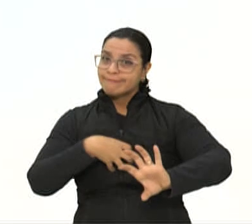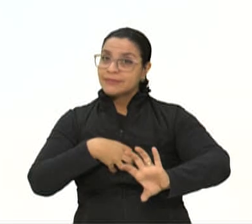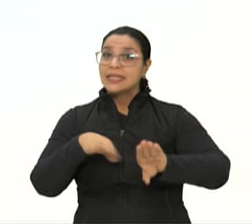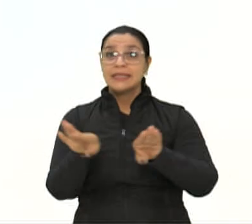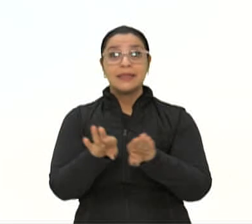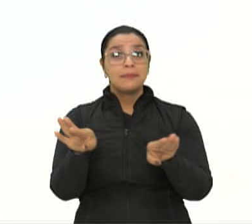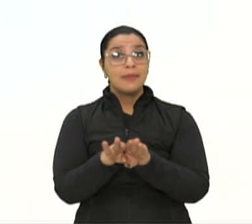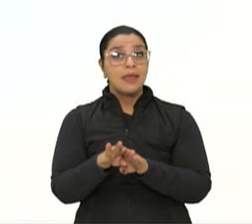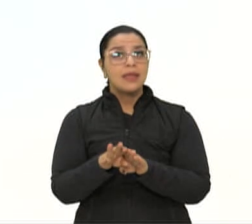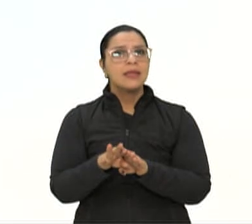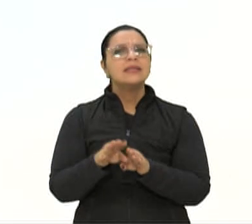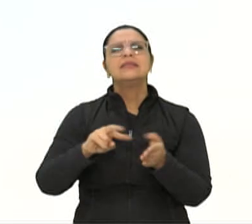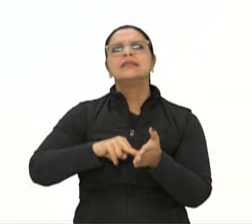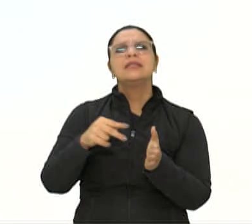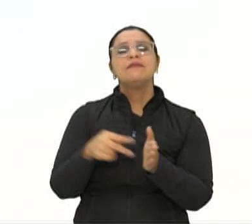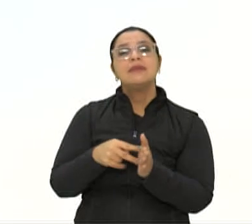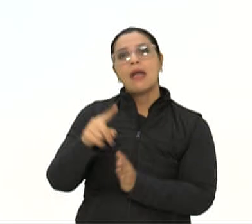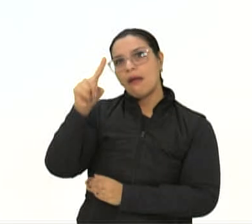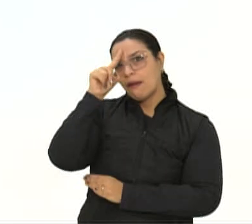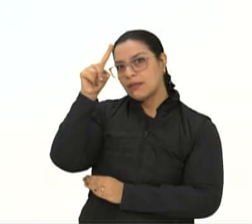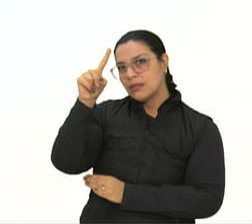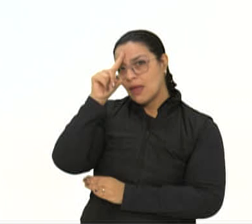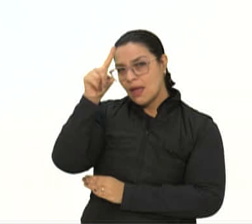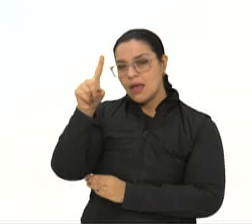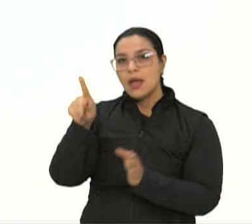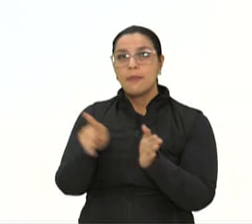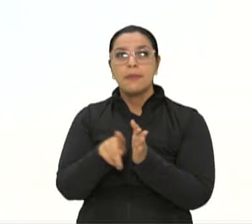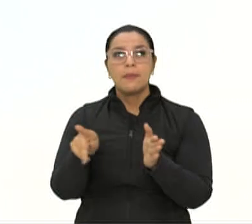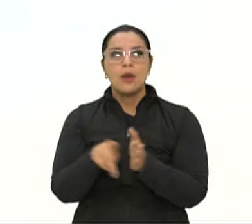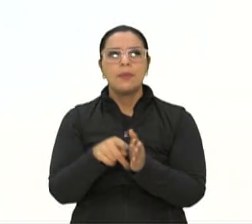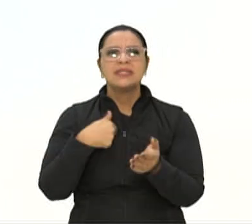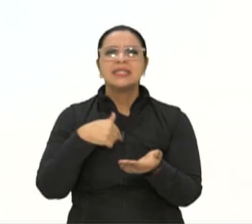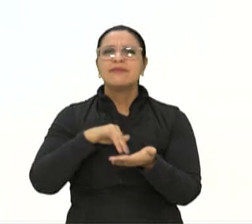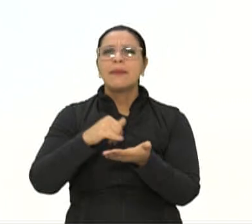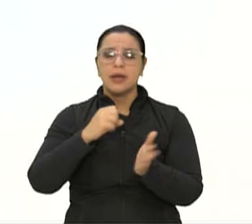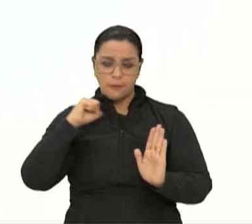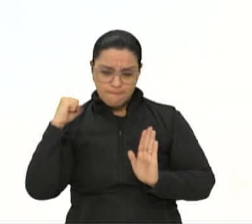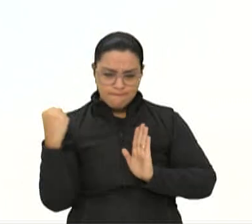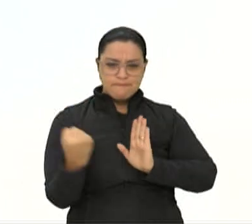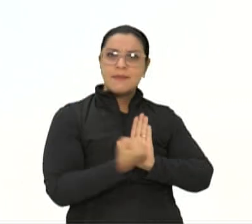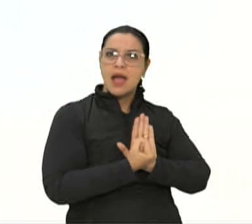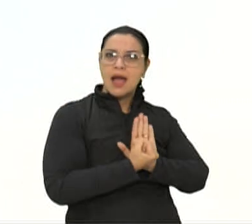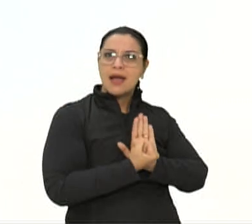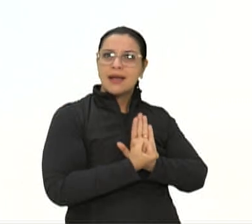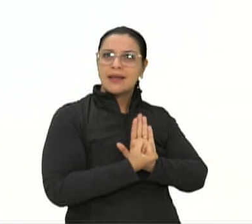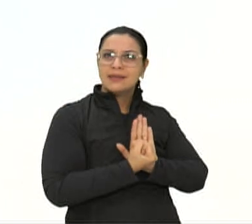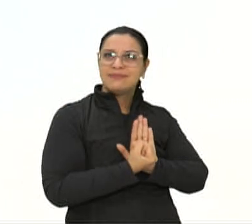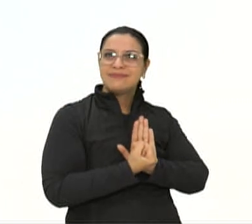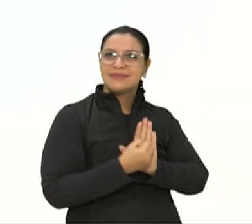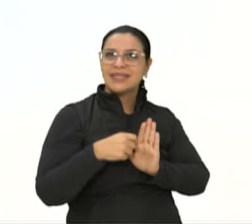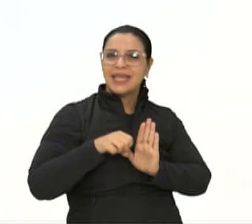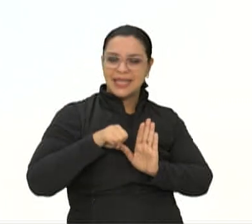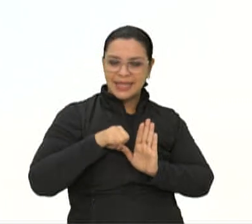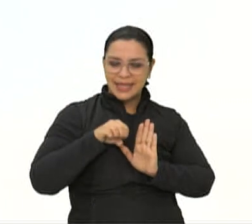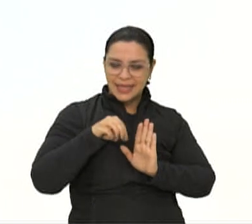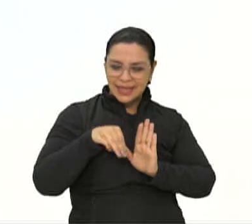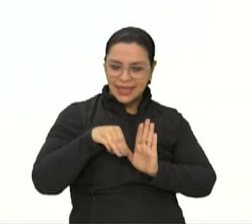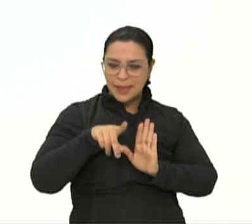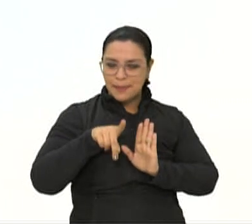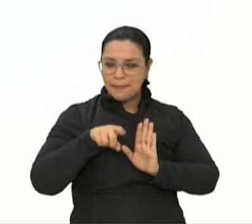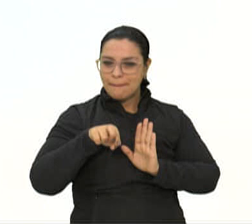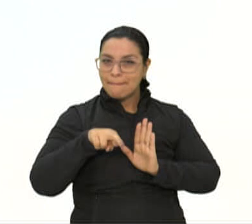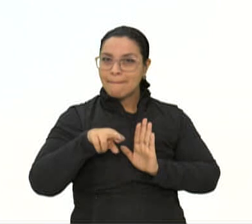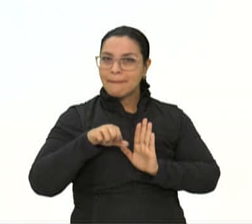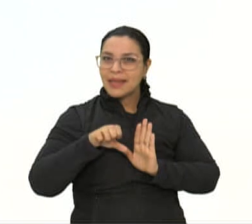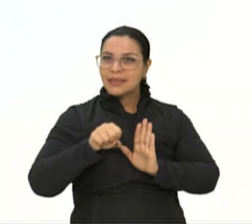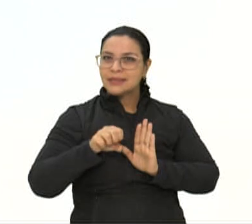ideias. Impressões faz referência, né, a imprimir, né, aquilo que é impresso mesmo, tá? Ou seja, você tem a experiência